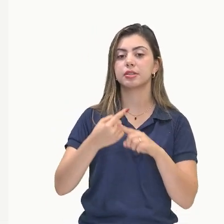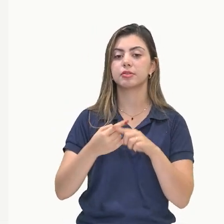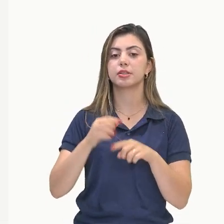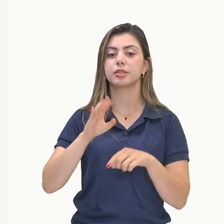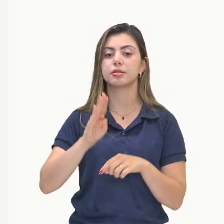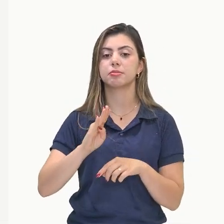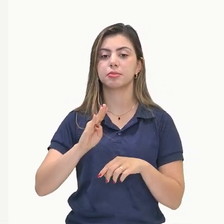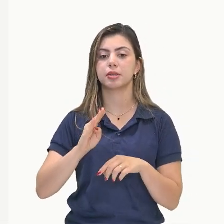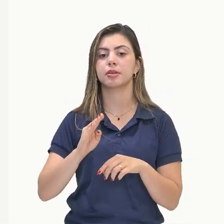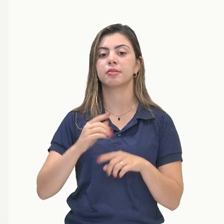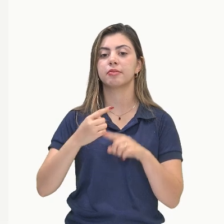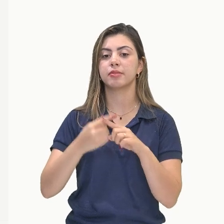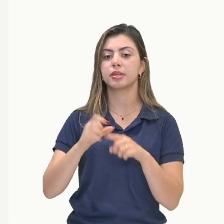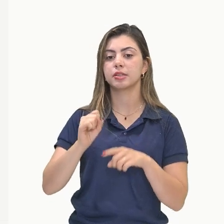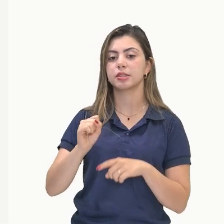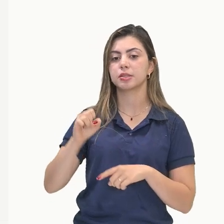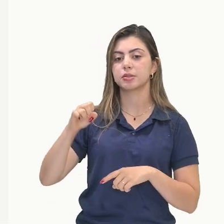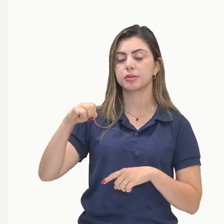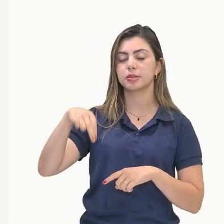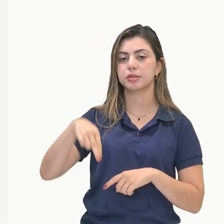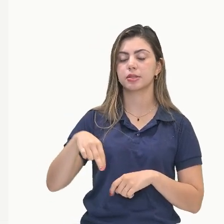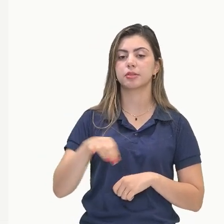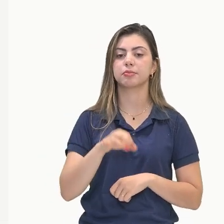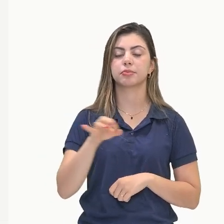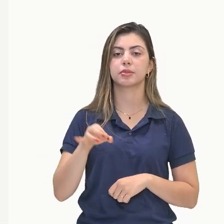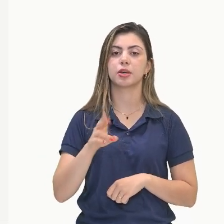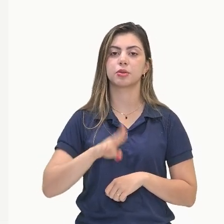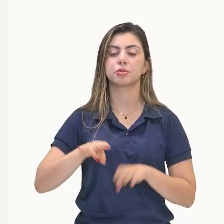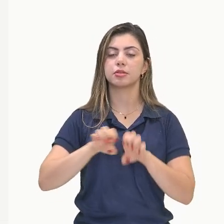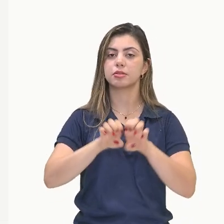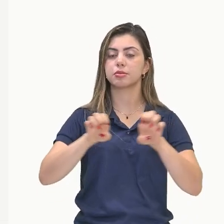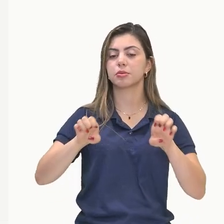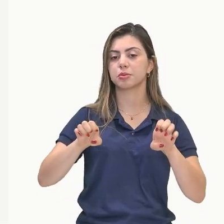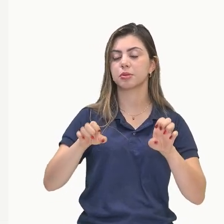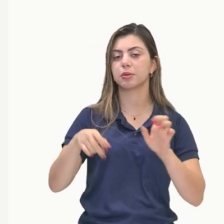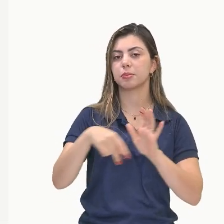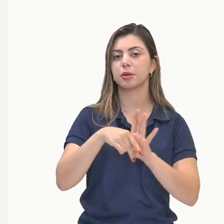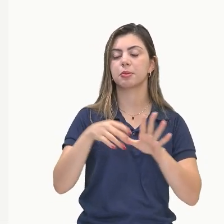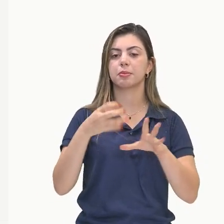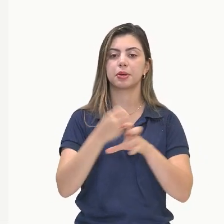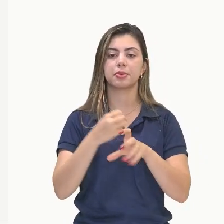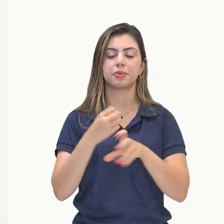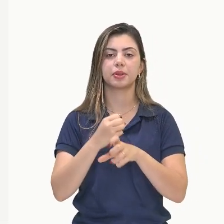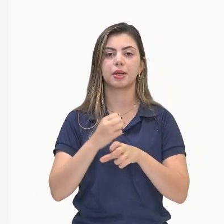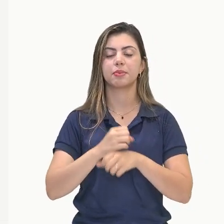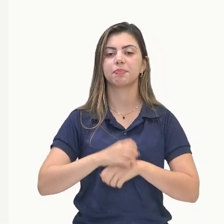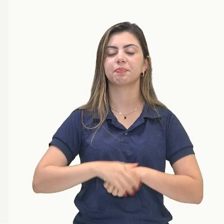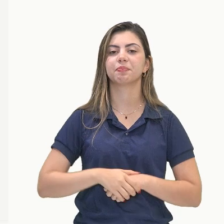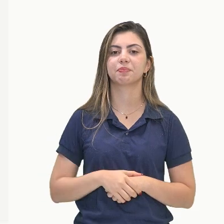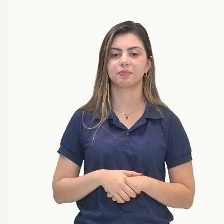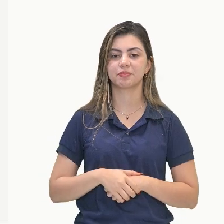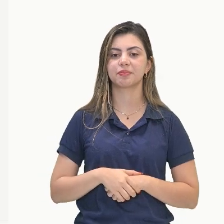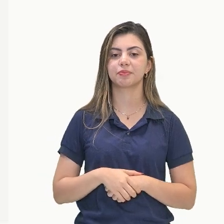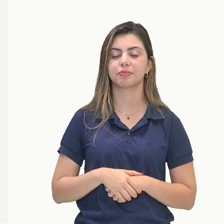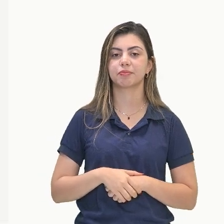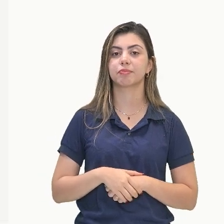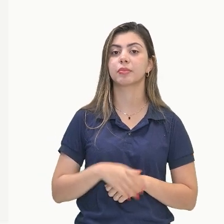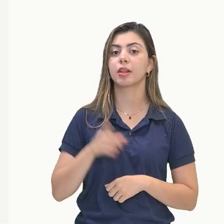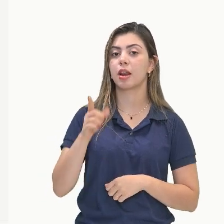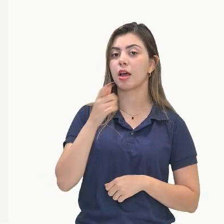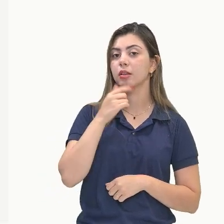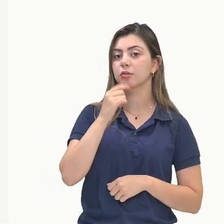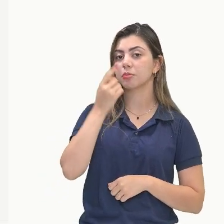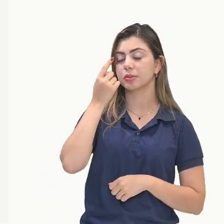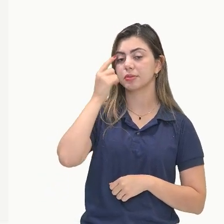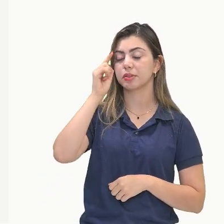ângulo formado entre o campo magnético e a velocidade. Então, essa expressão aqui é a expressão de Lorentz, que calcula